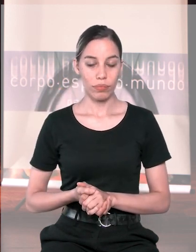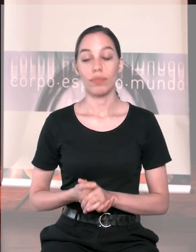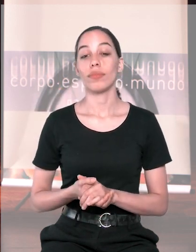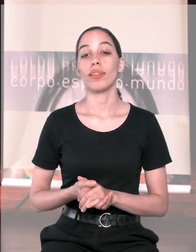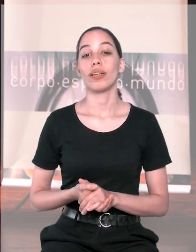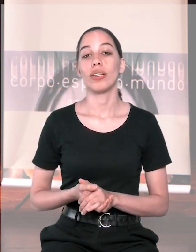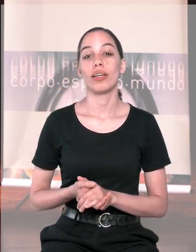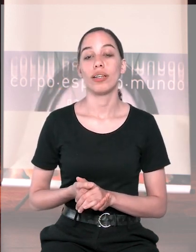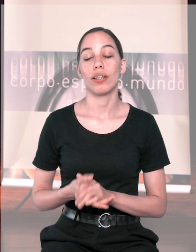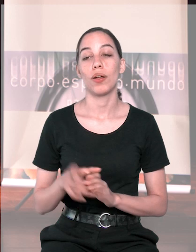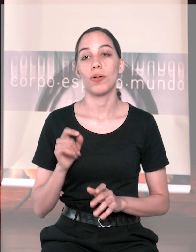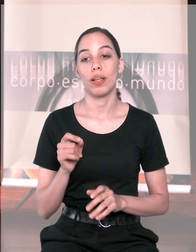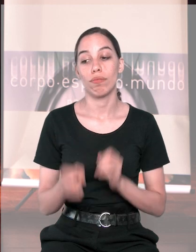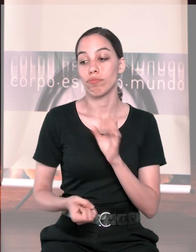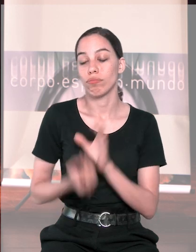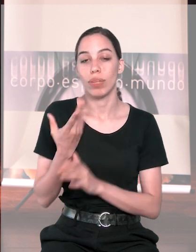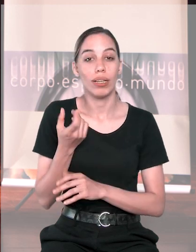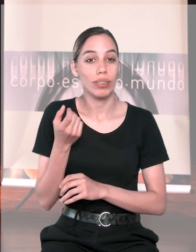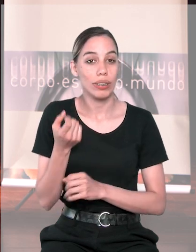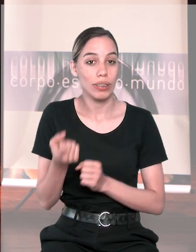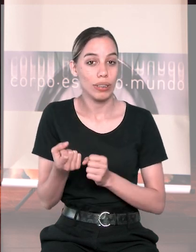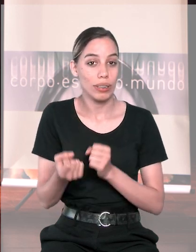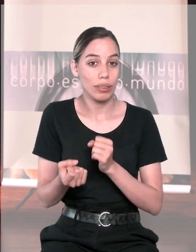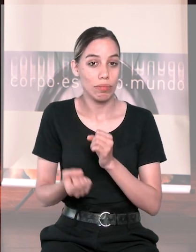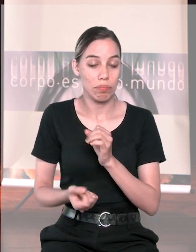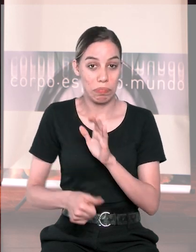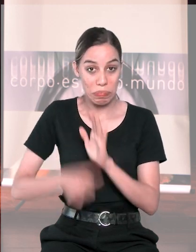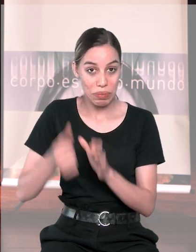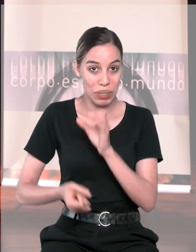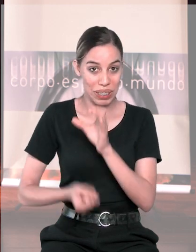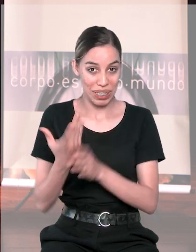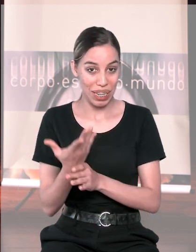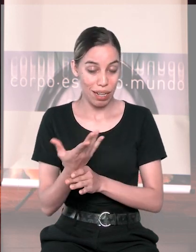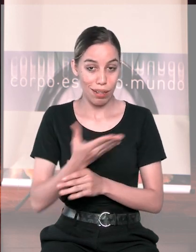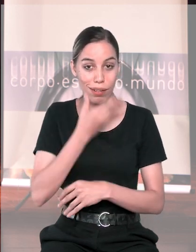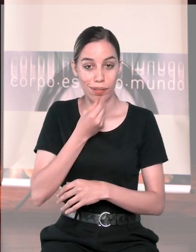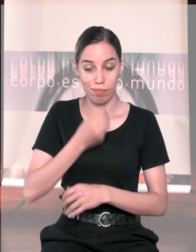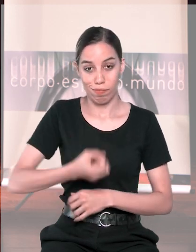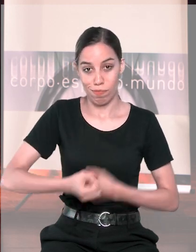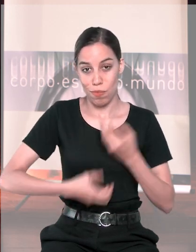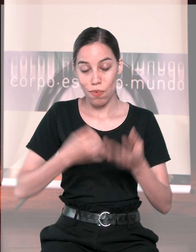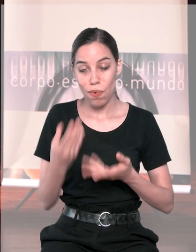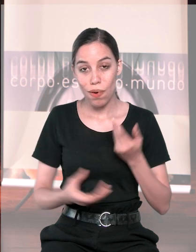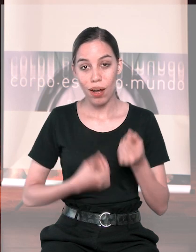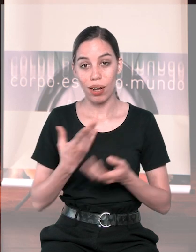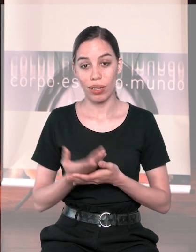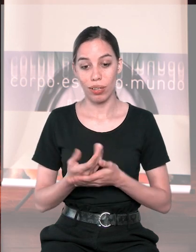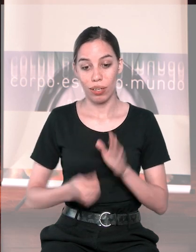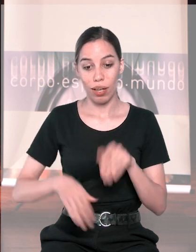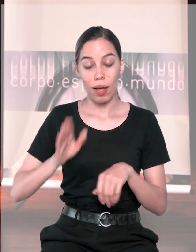Essa seria a primeira invenção do Valéry do Poète. É dizer que a gente vai, a